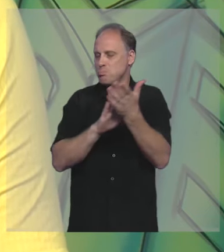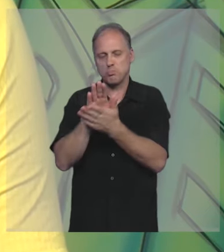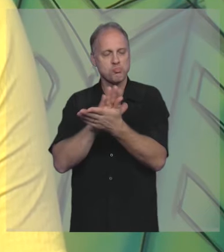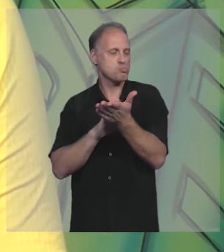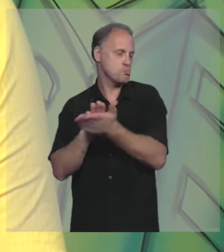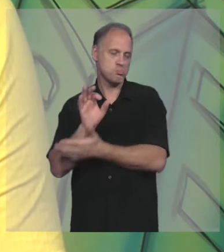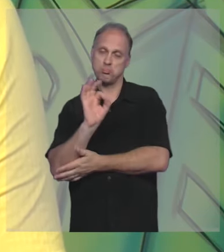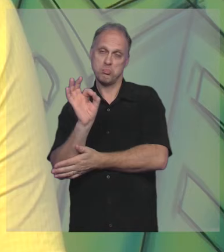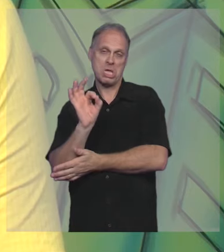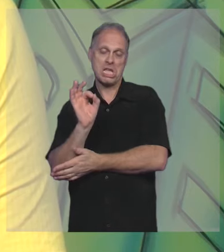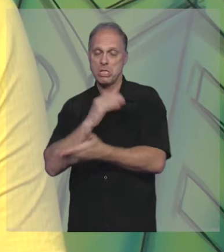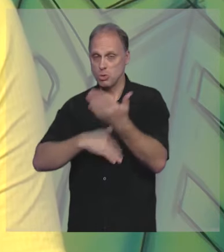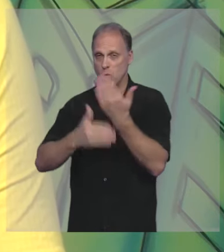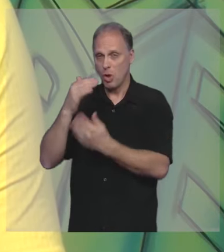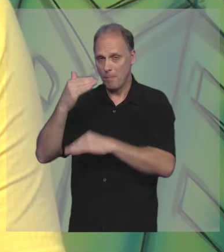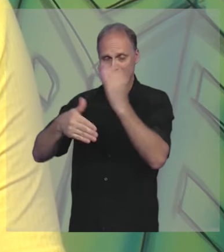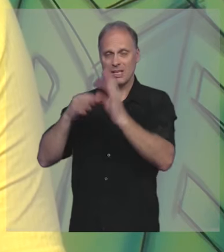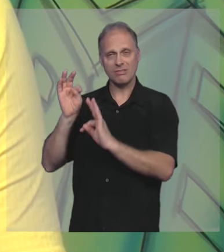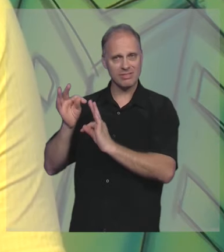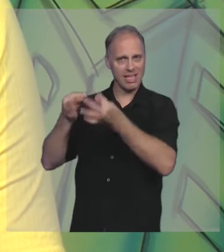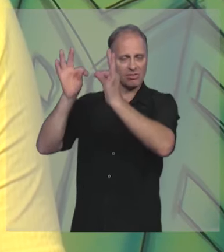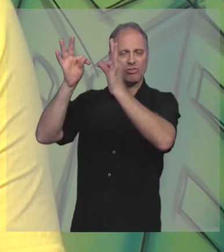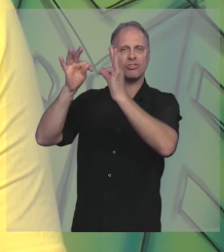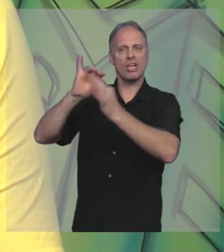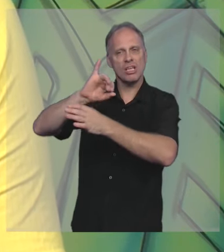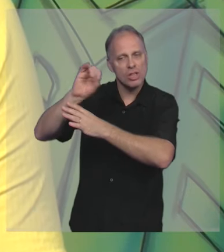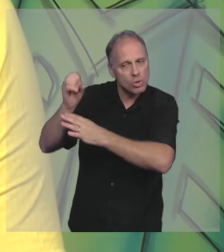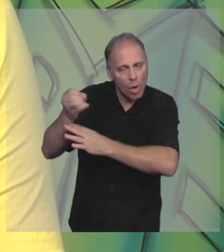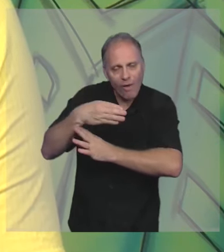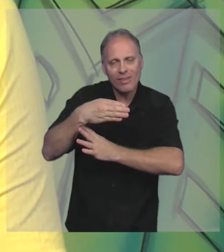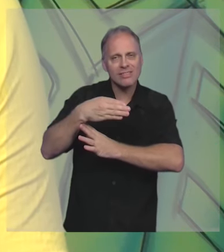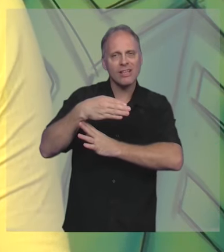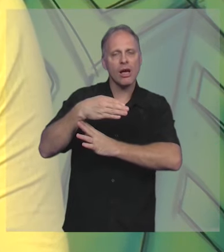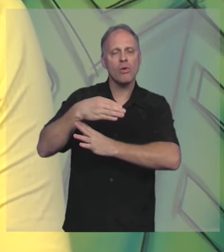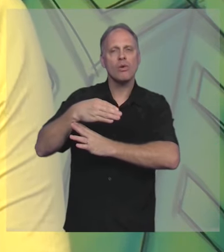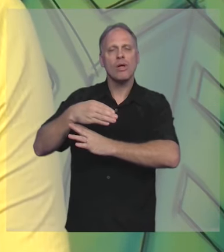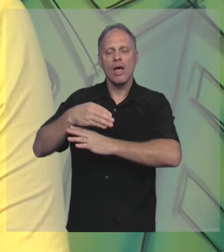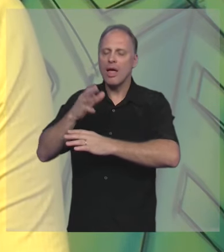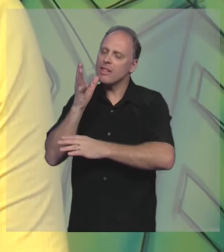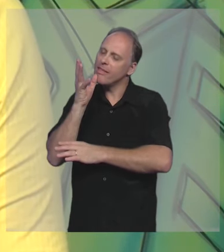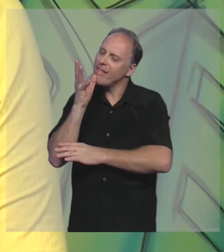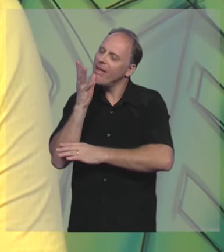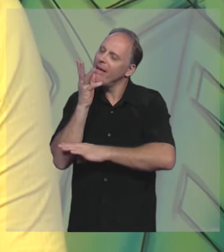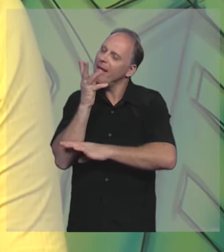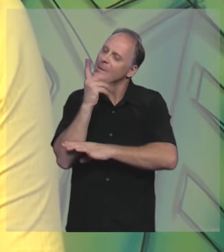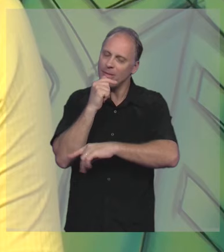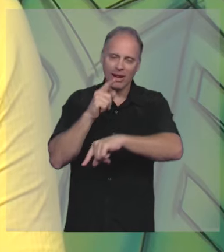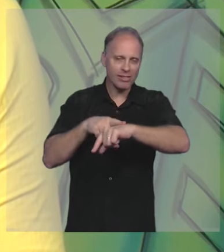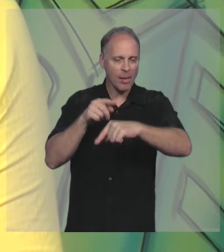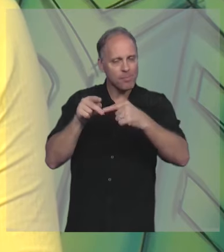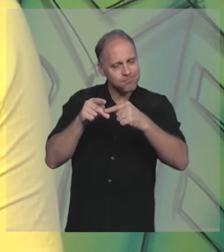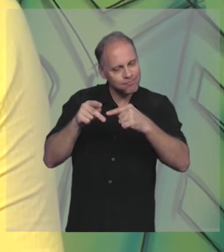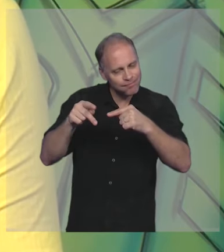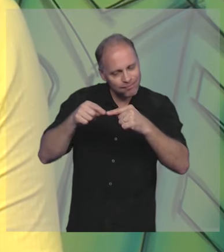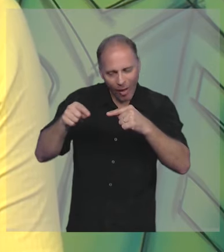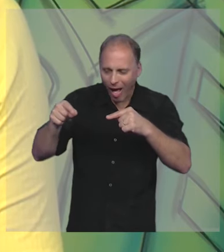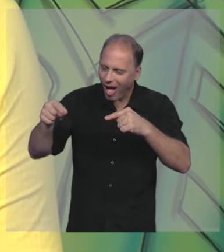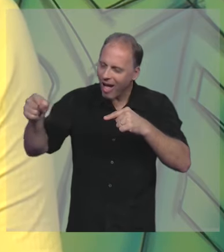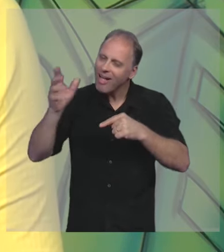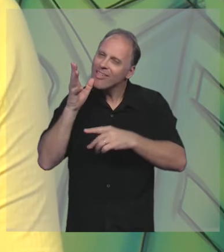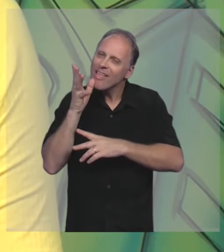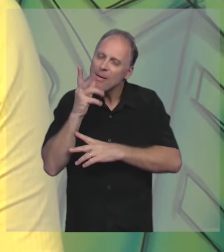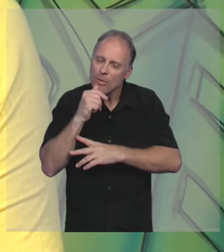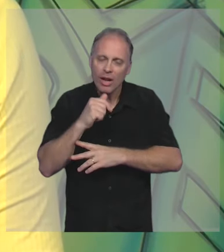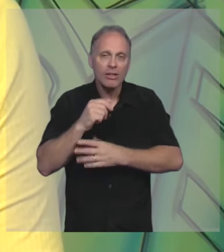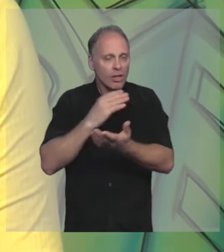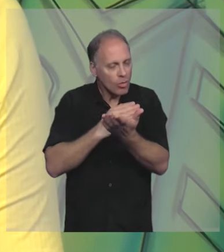E todos os processos de tecnologia, de inovação, são processos de longo prazo. Então, tu tem que começar,